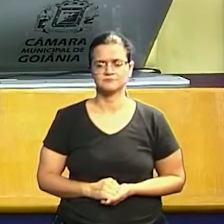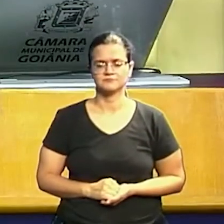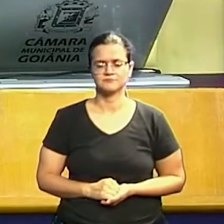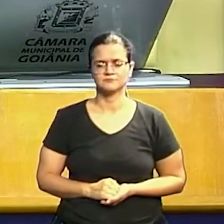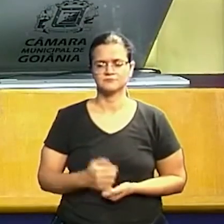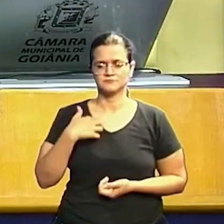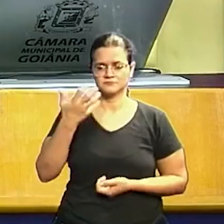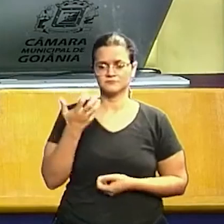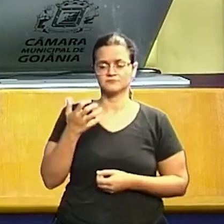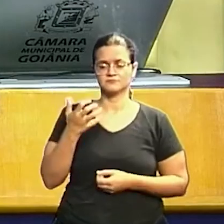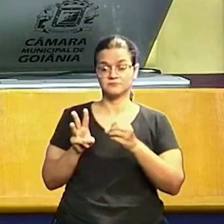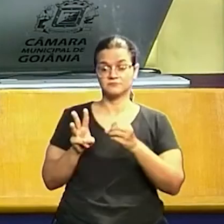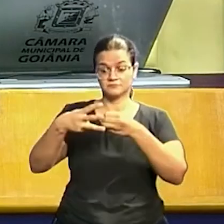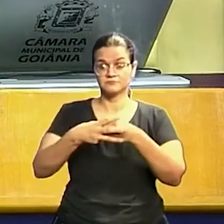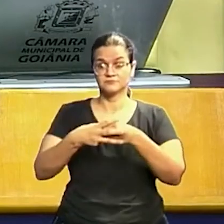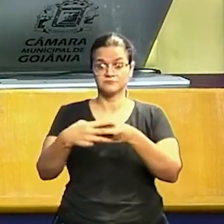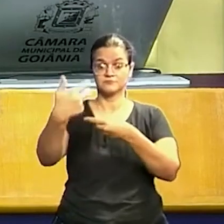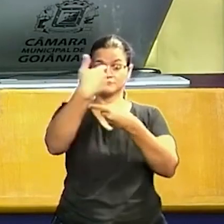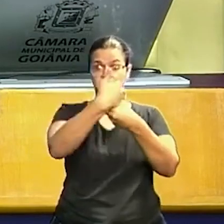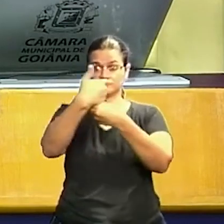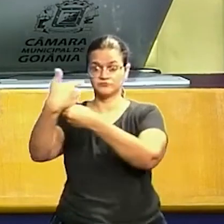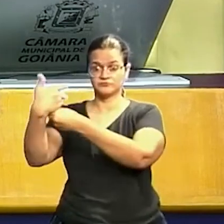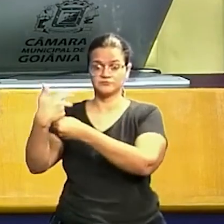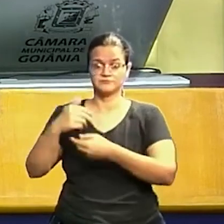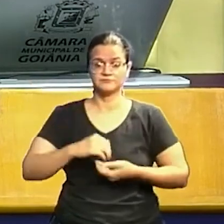Vereador, eu quero que a TV Câmara filme aqui, por favor.